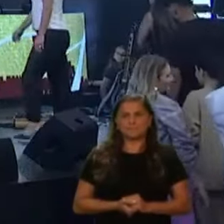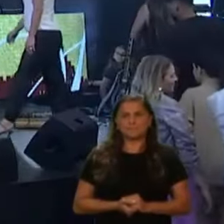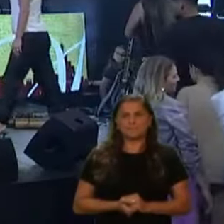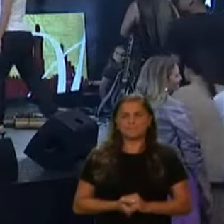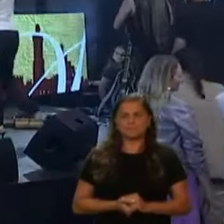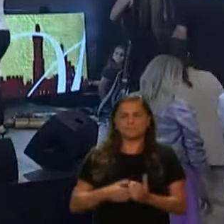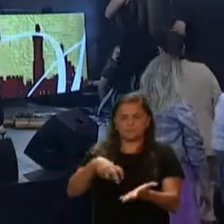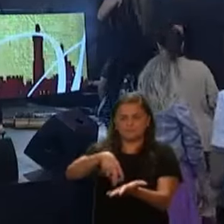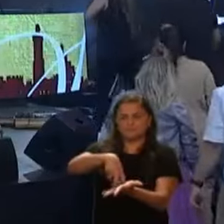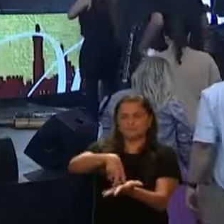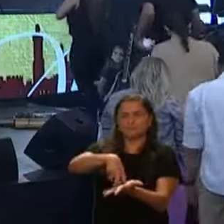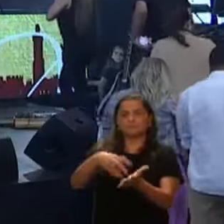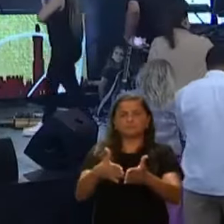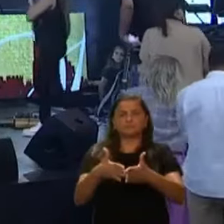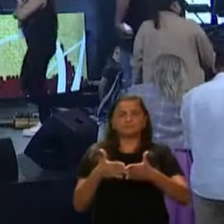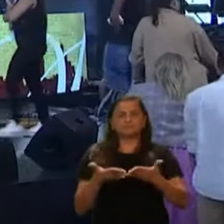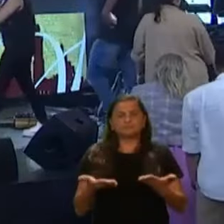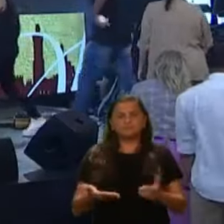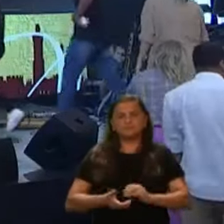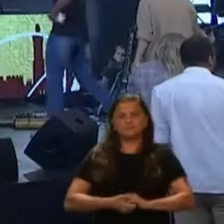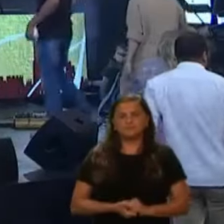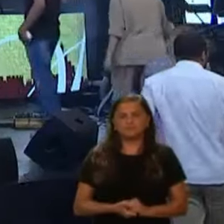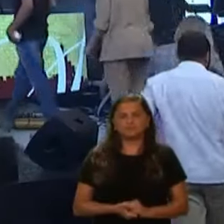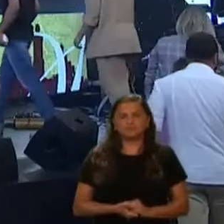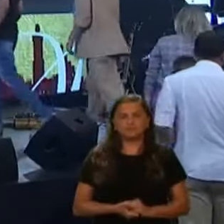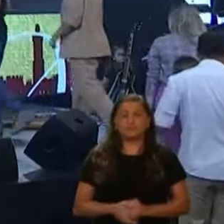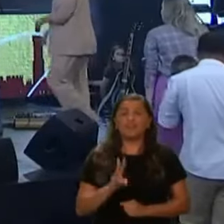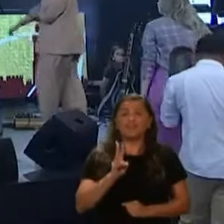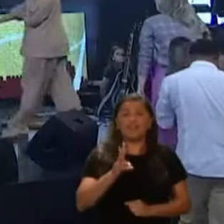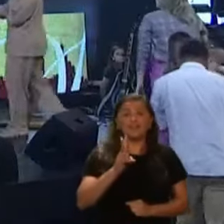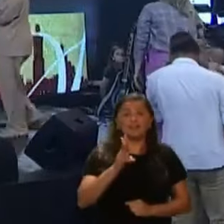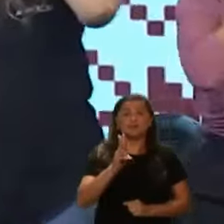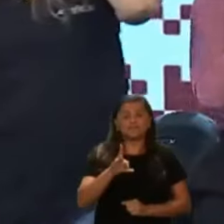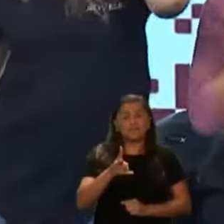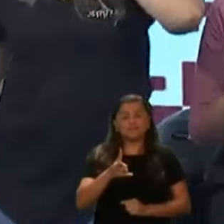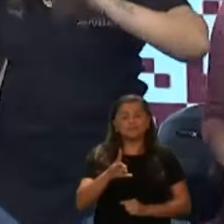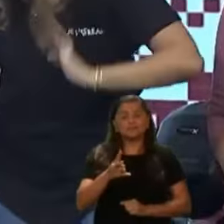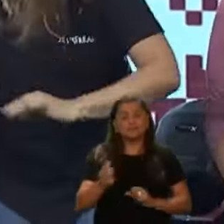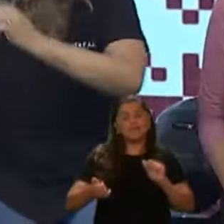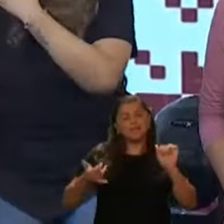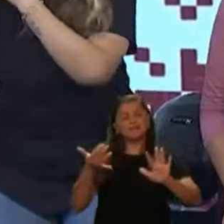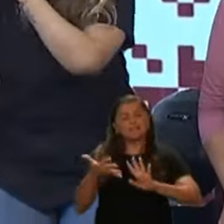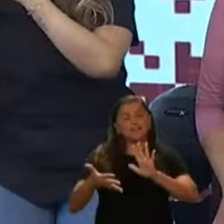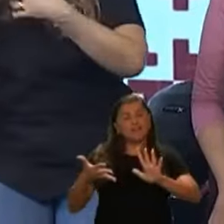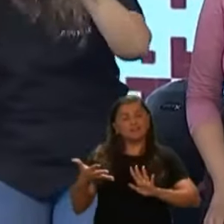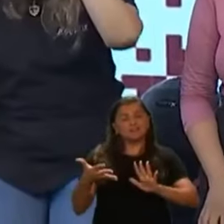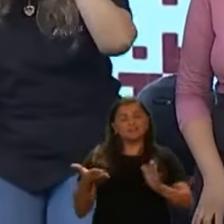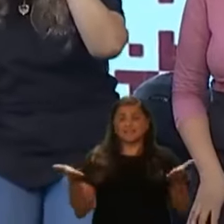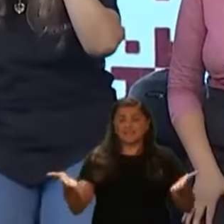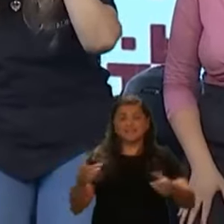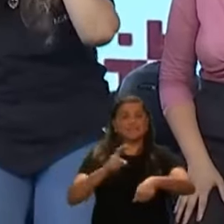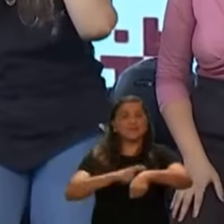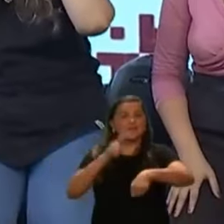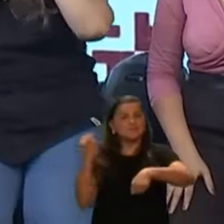Podem se ajoelhar, por favor. Eu sempre tenho dito que esse momento é um dos momentos mais importantes do